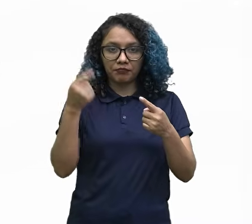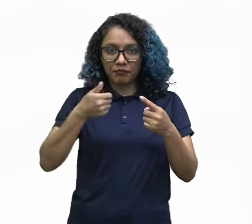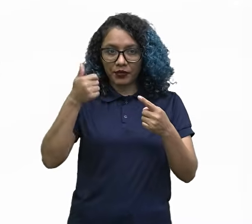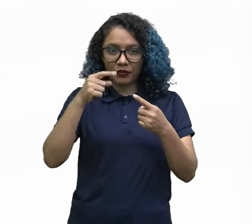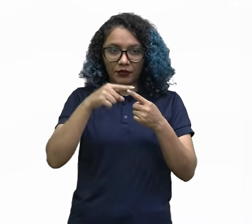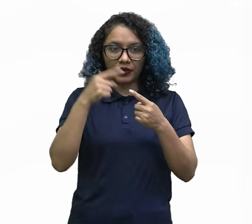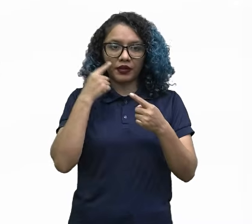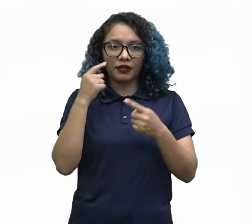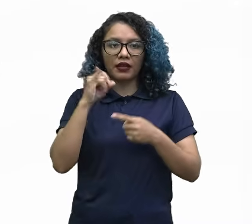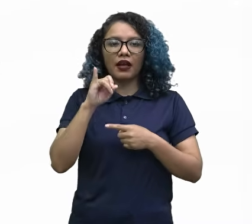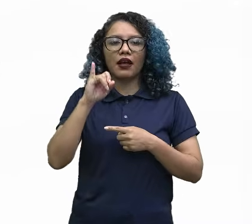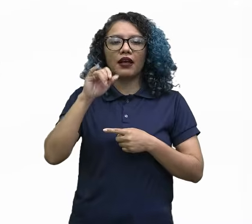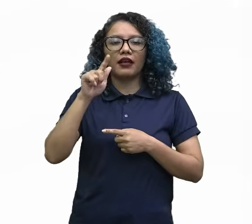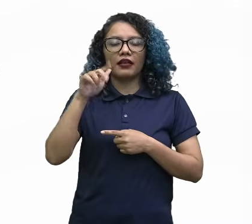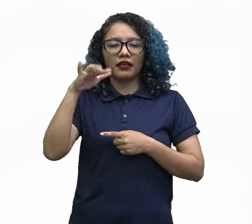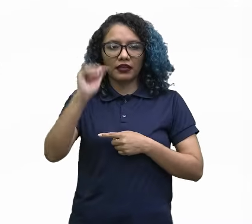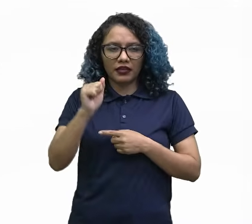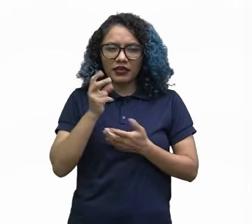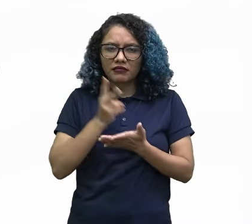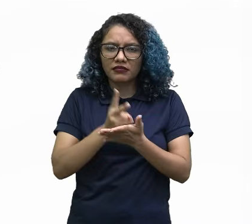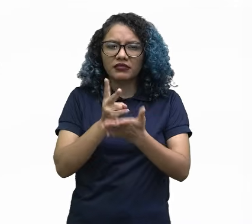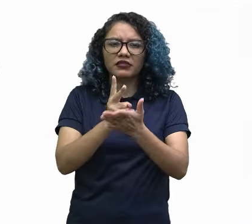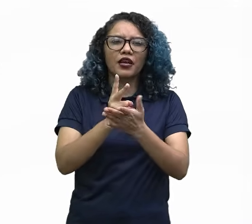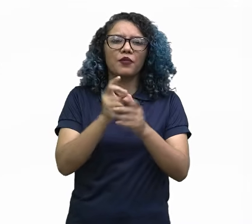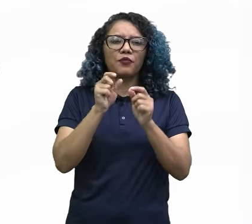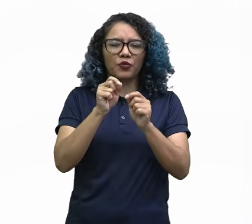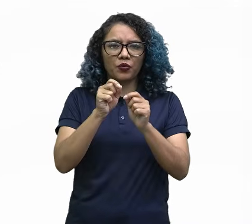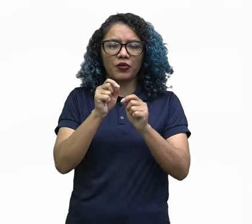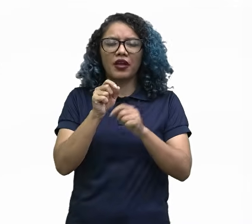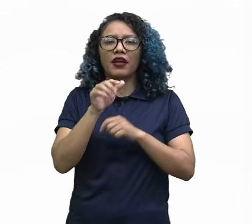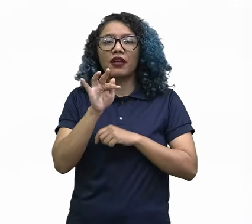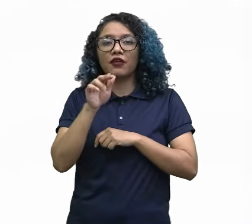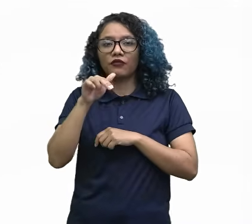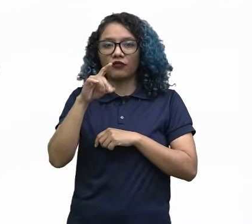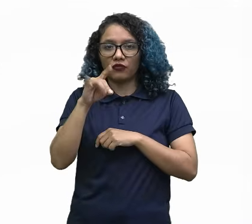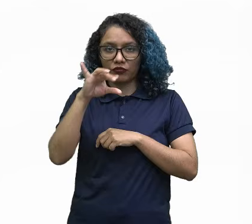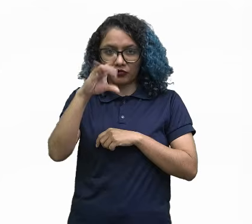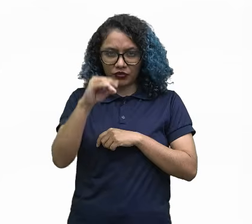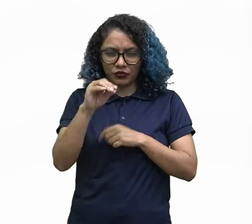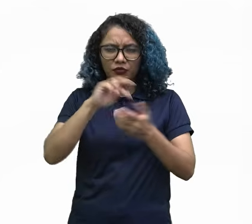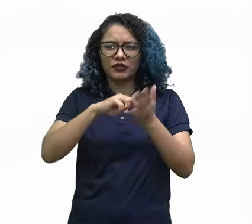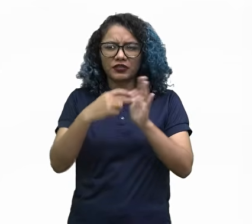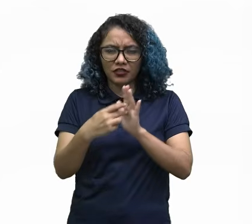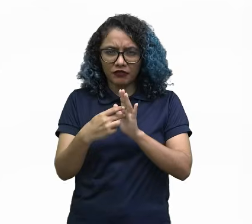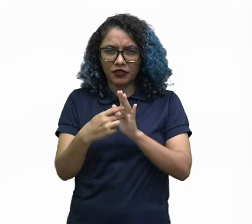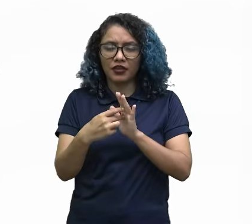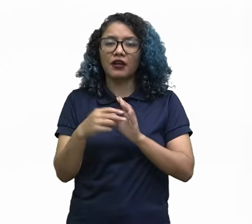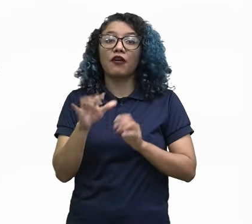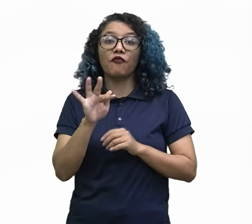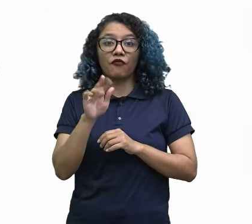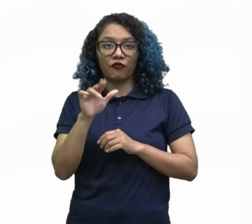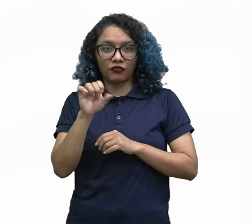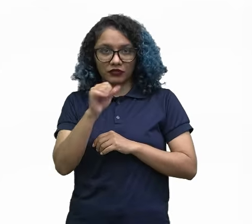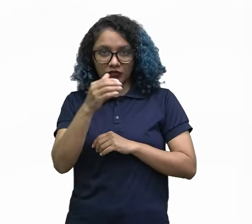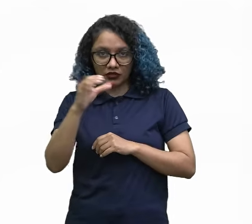da ígnea, vai ser sempre um eletrólito fundido, ou seja, aquele que passou por fusão, tá? Então, um eletrólito